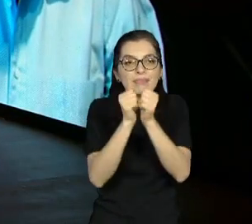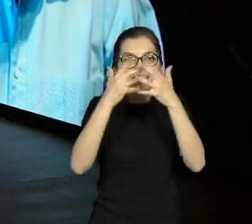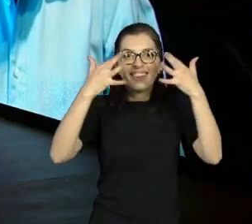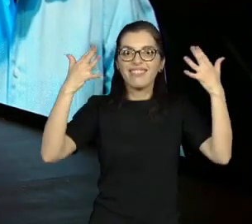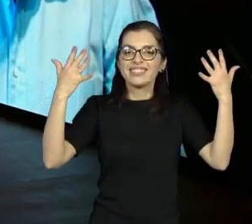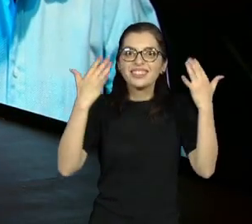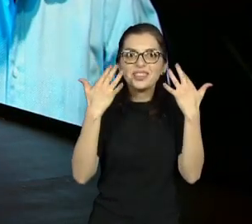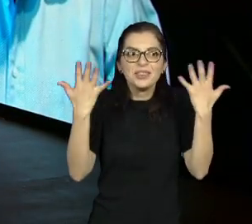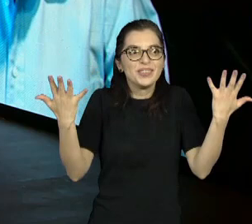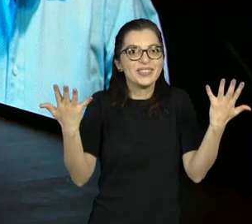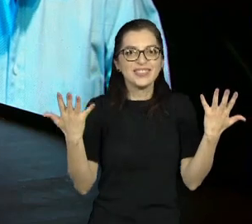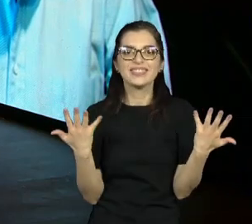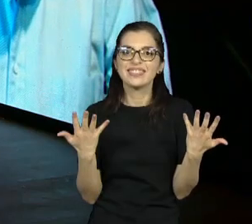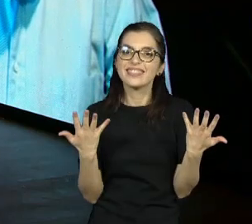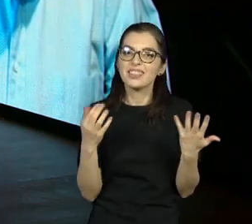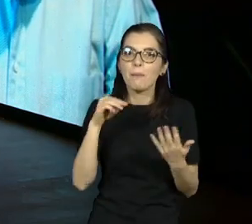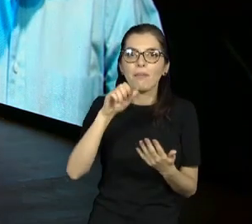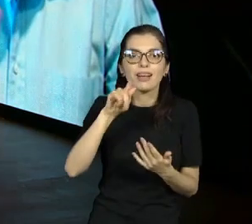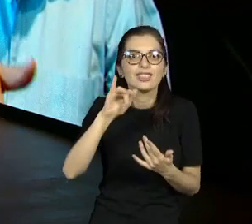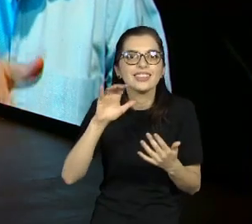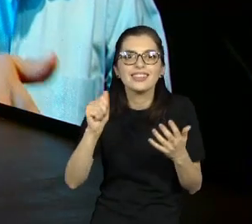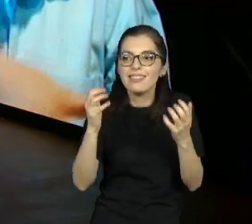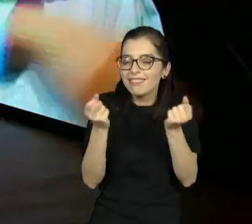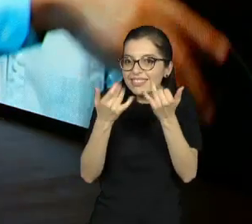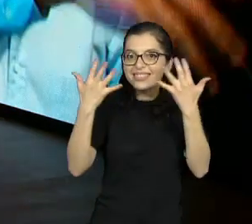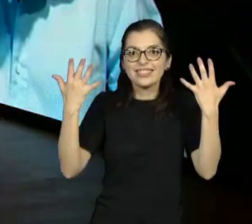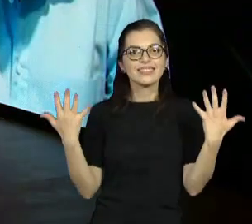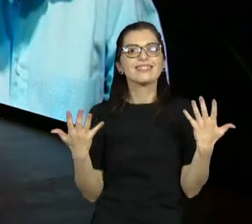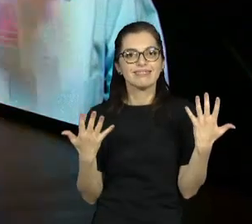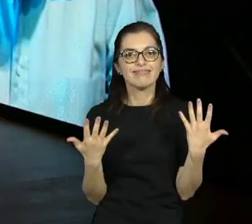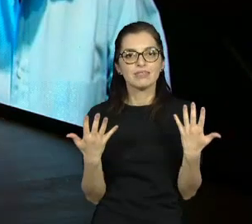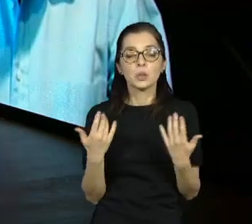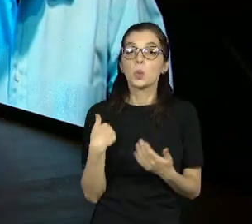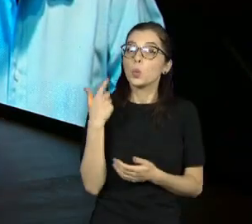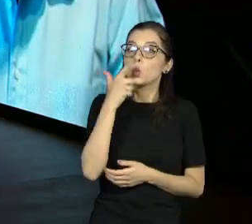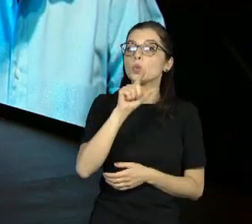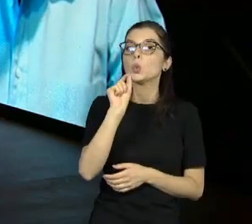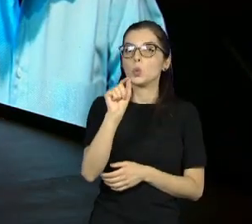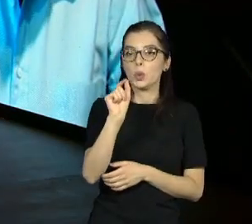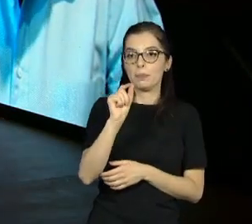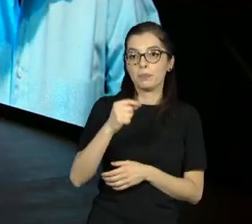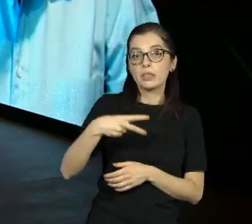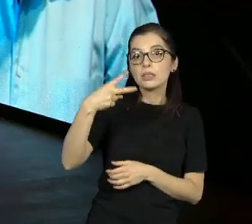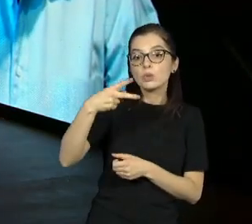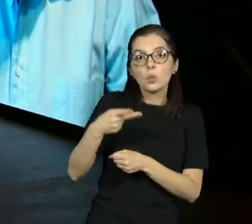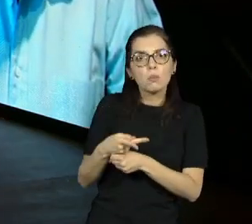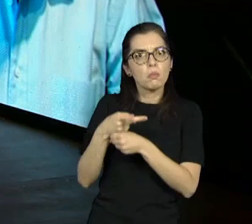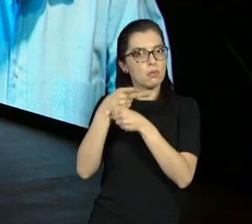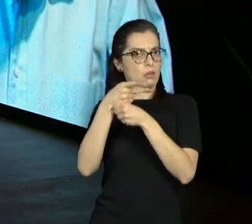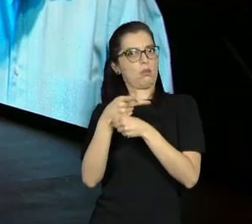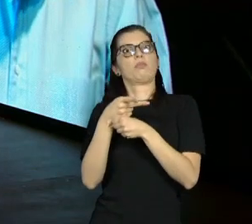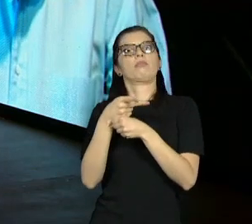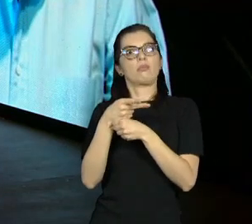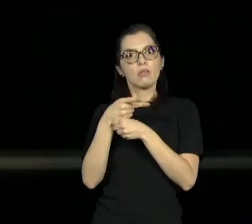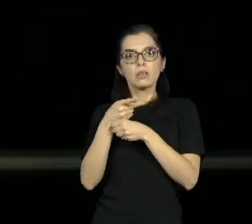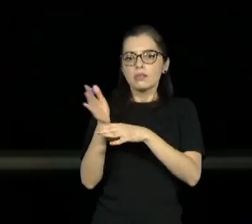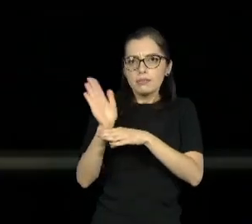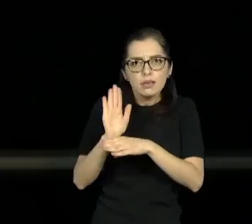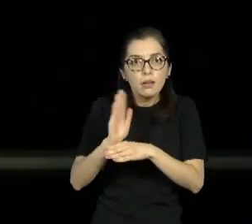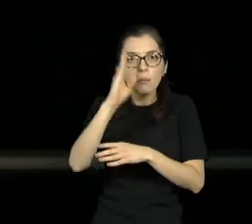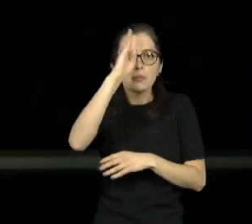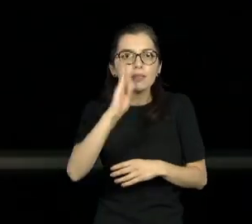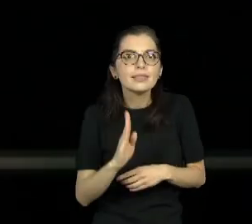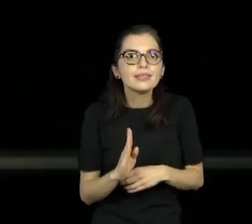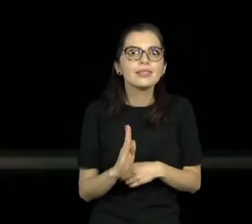essa magia linda, bonita, e estamos ganhando mais um prêmio no cinema brasileiro com o nosso